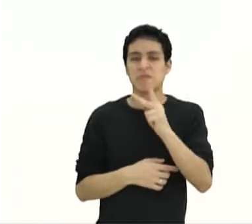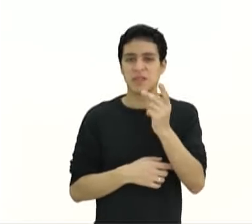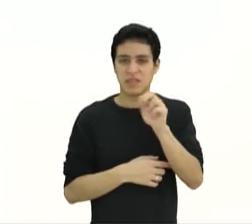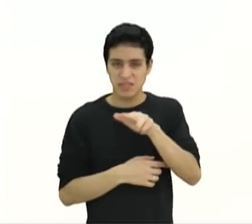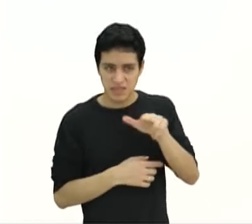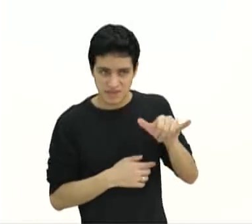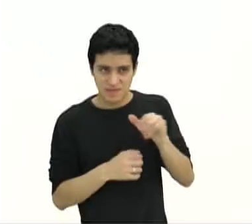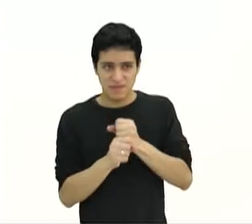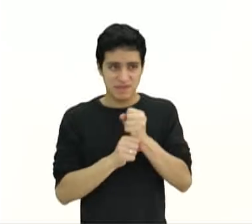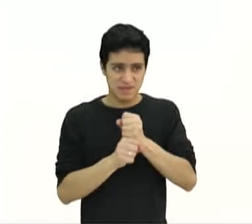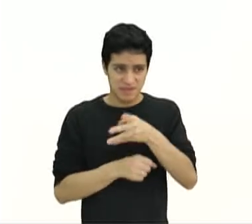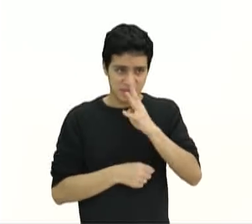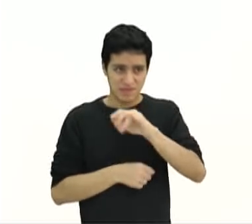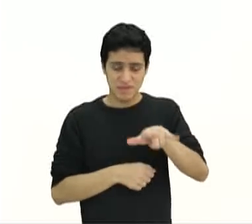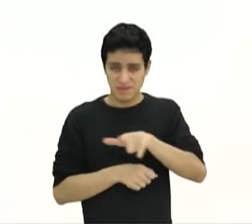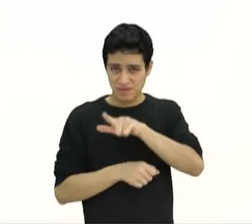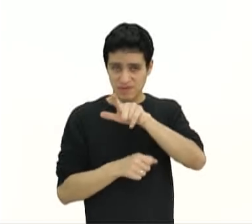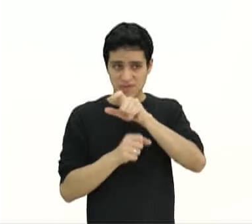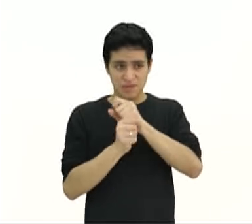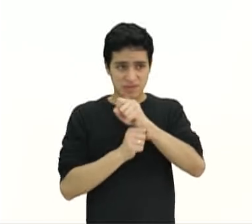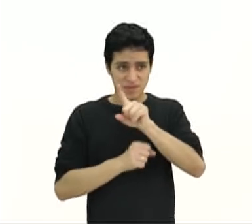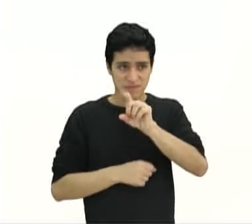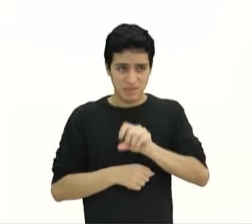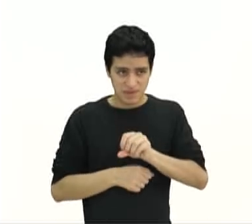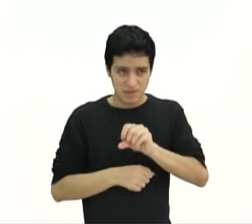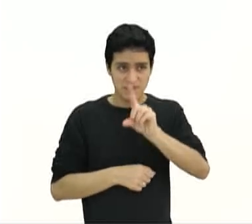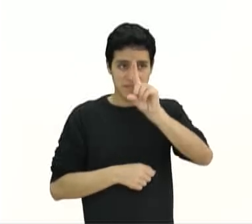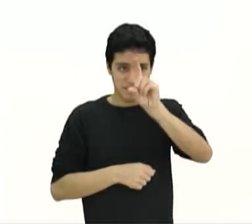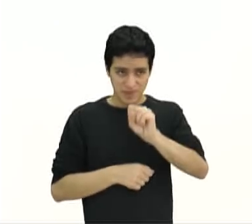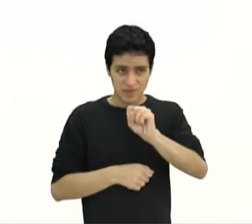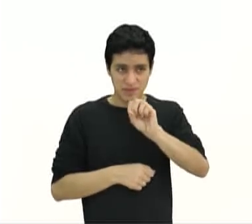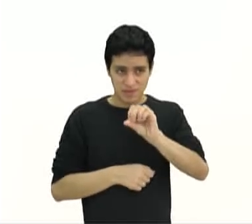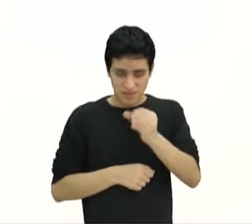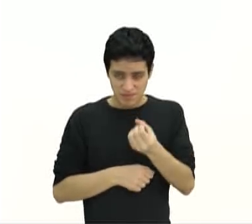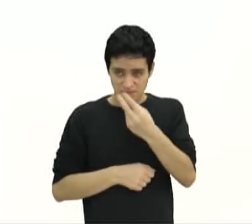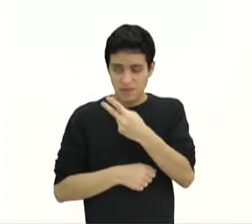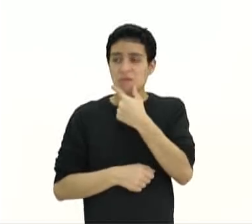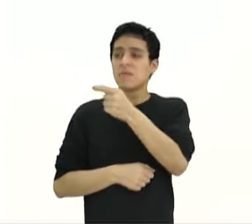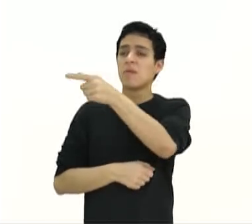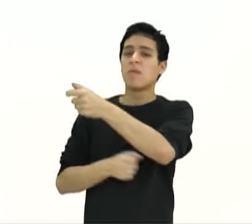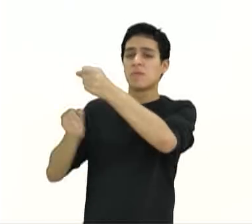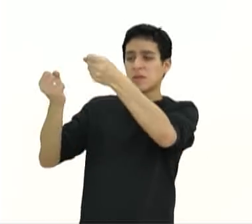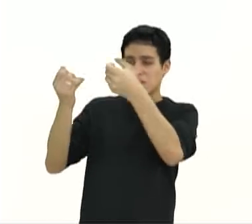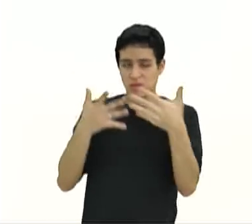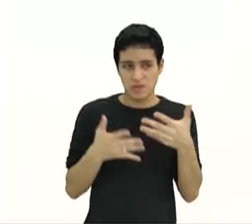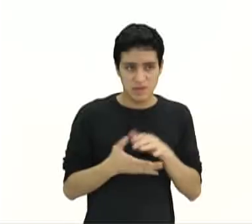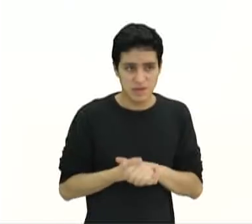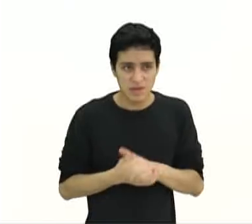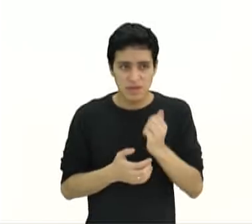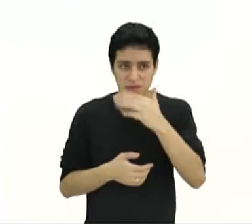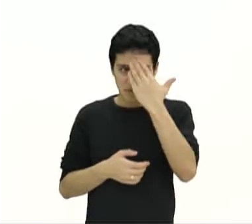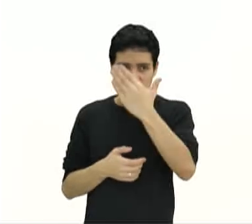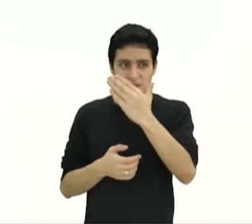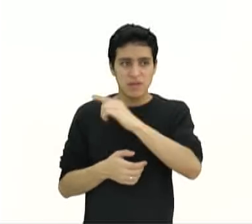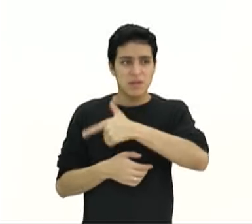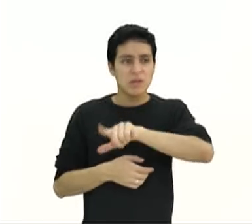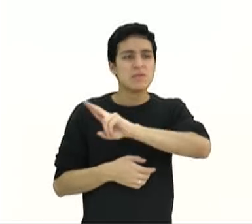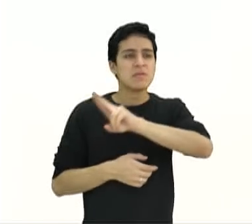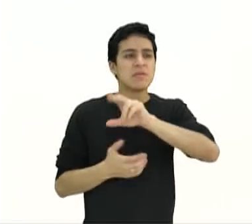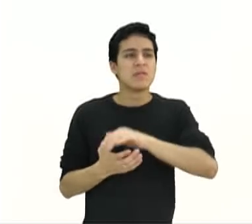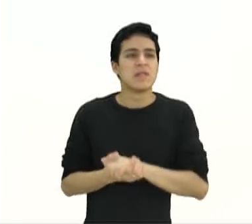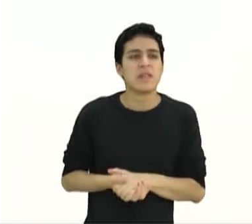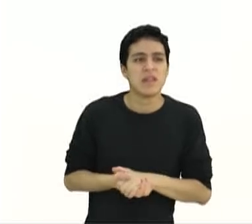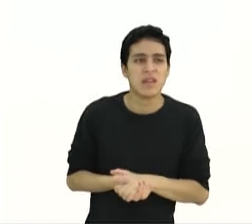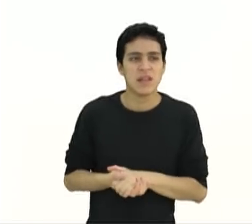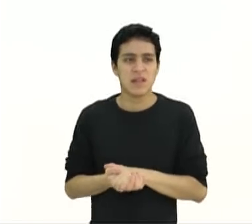de 1862, ouviram de Charles Louis Dodson, mais conhecido por Lewis Carroll, e que,